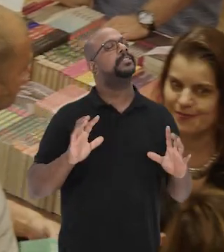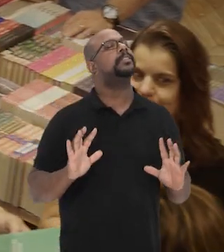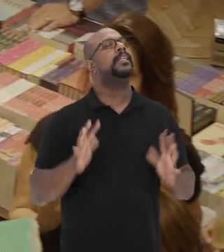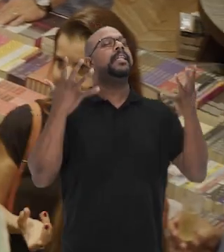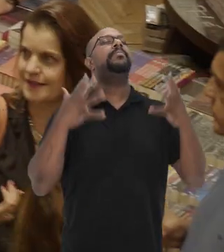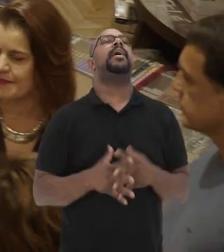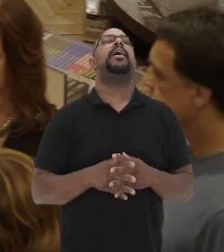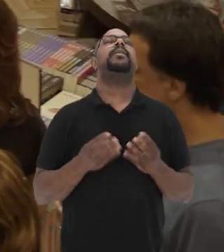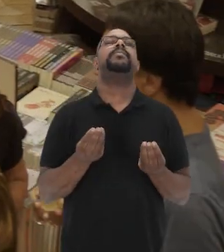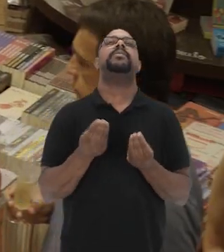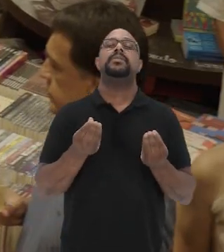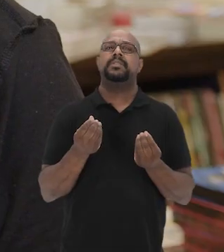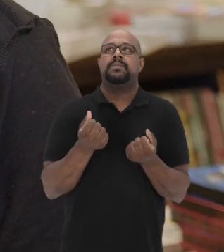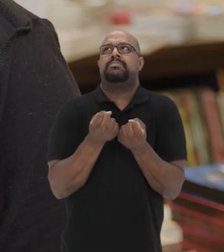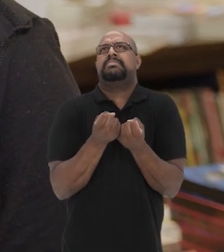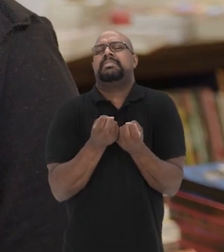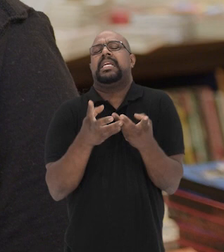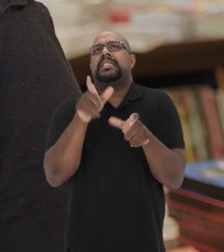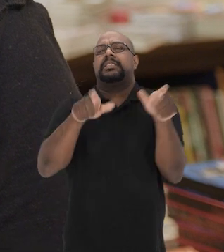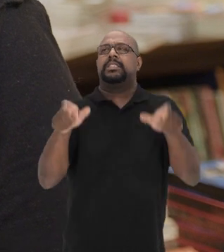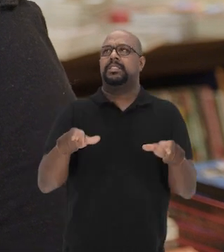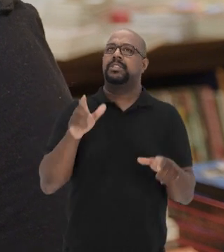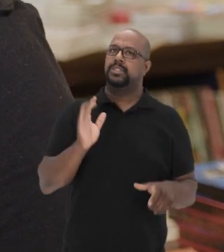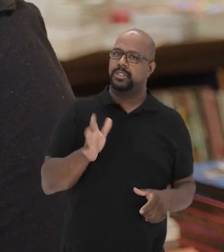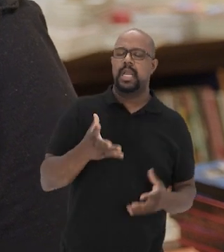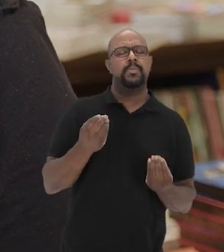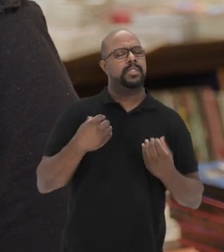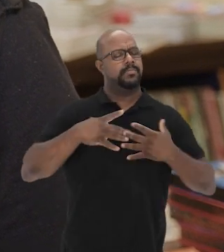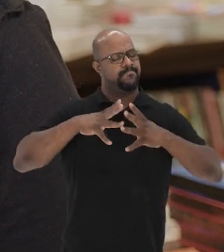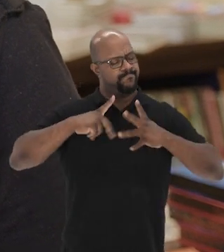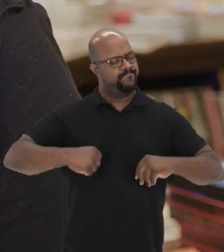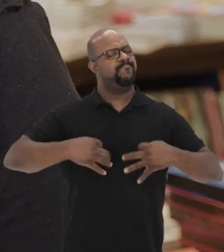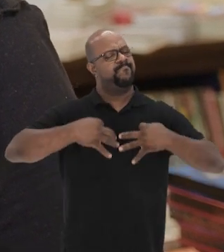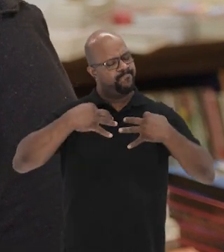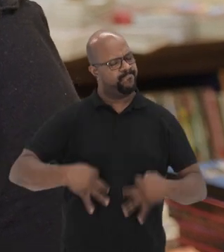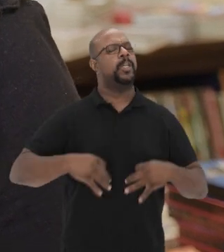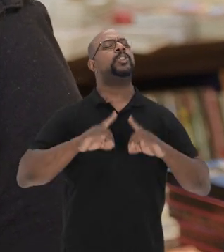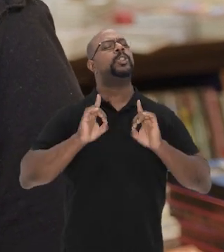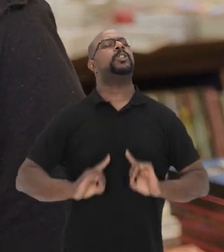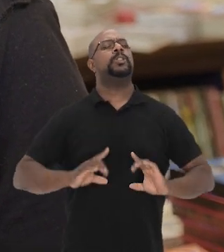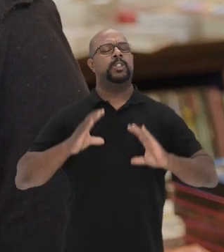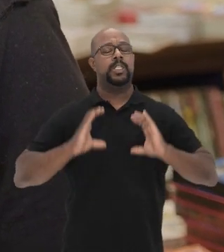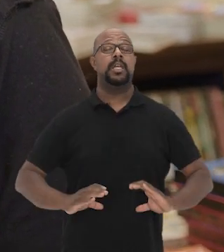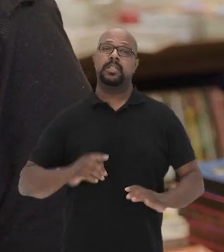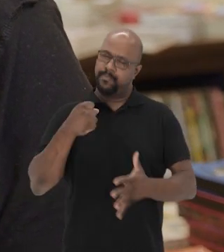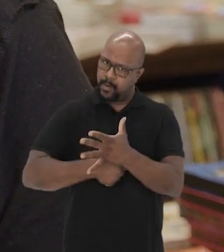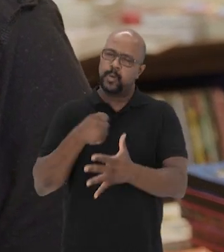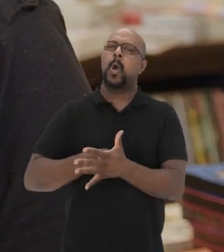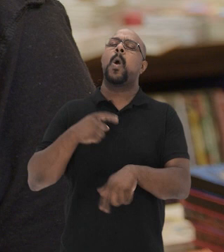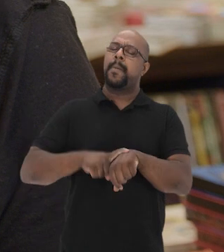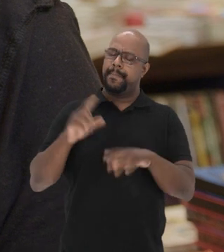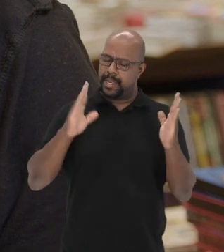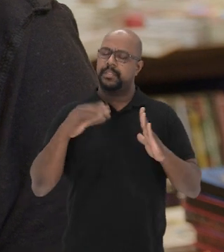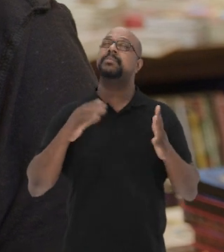o quanto que tanta gente com com muita dignidade enfrentou esse momento Então a gente tem